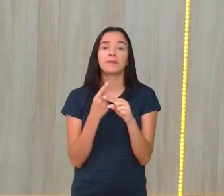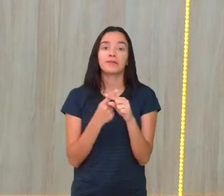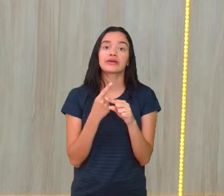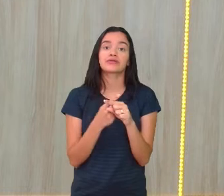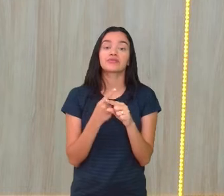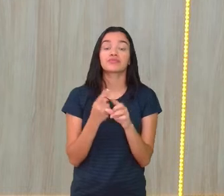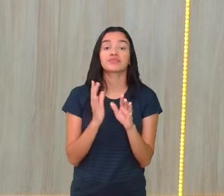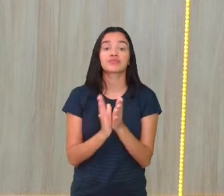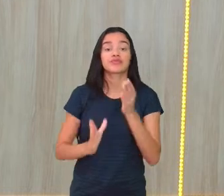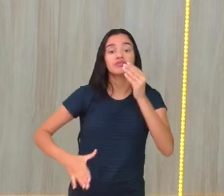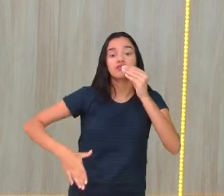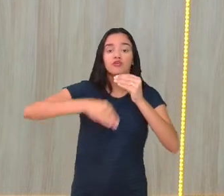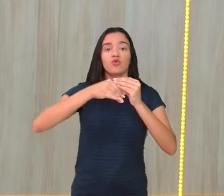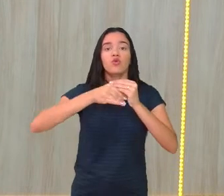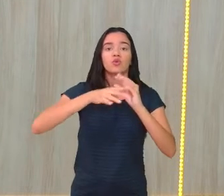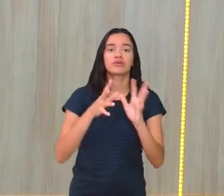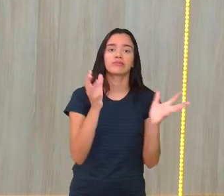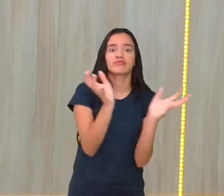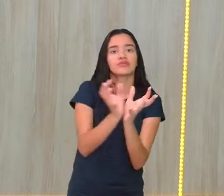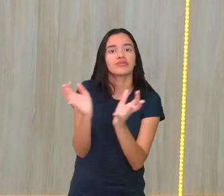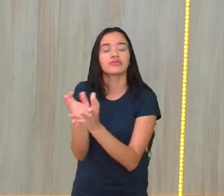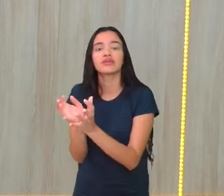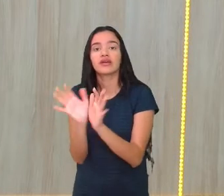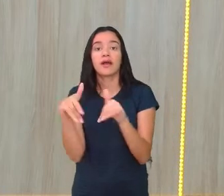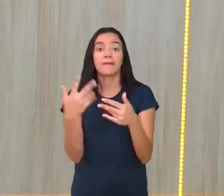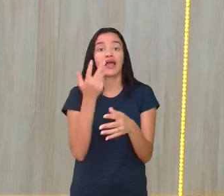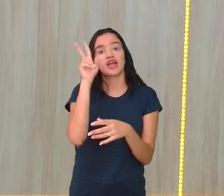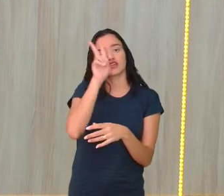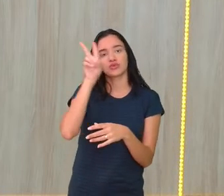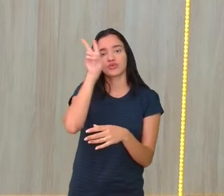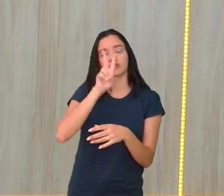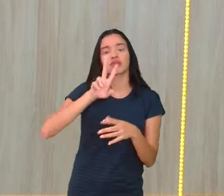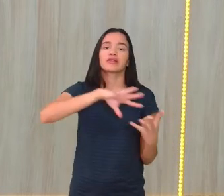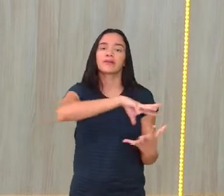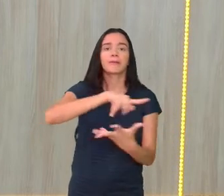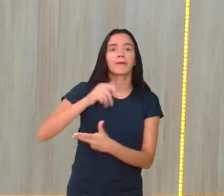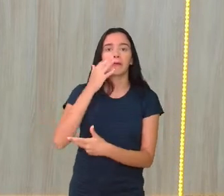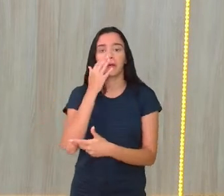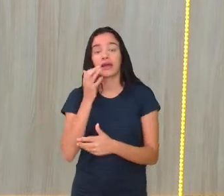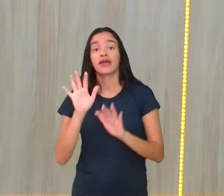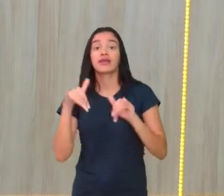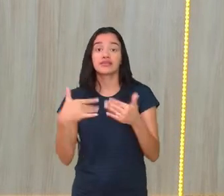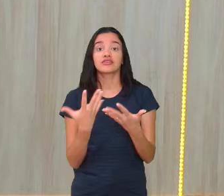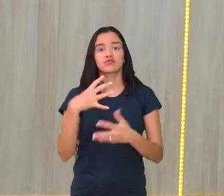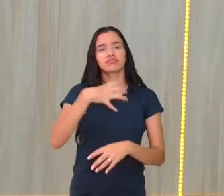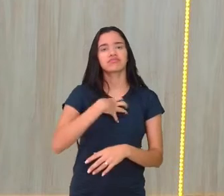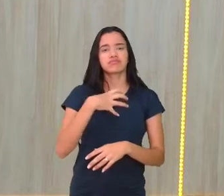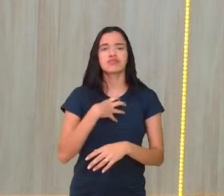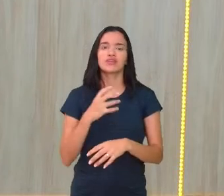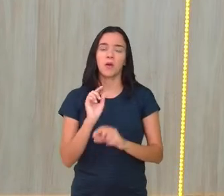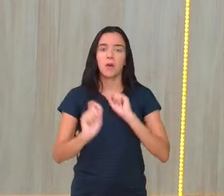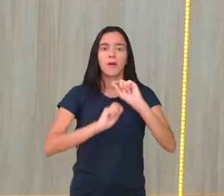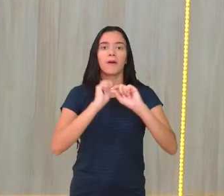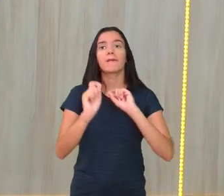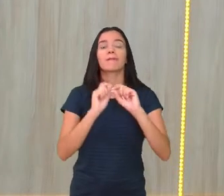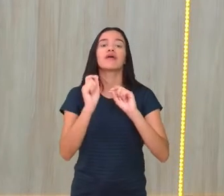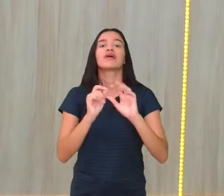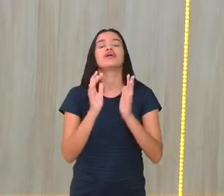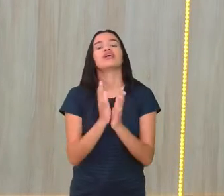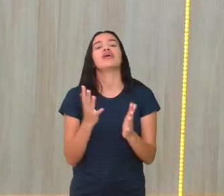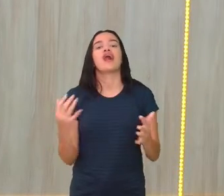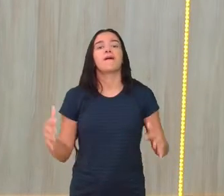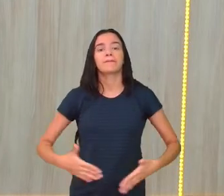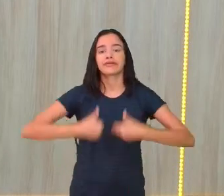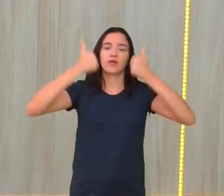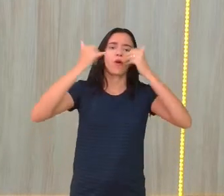de contribuições dessa civilização para a história da humanidade. Então, nesse sentido, ó, eles aperfeiçoaram a